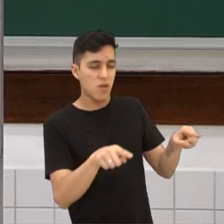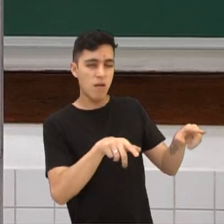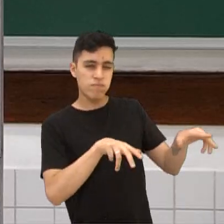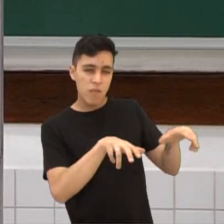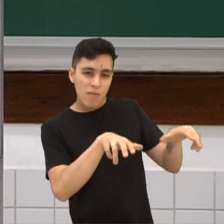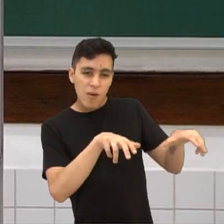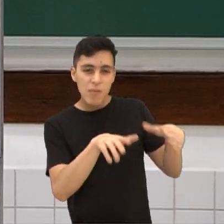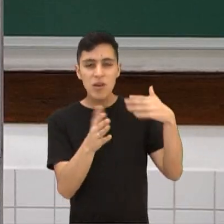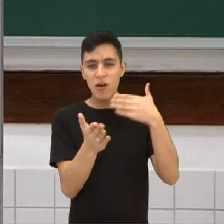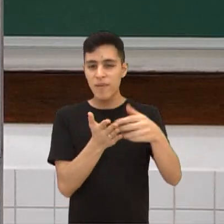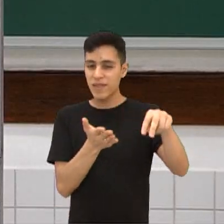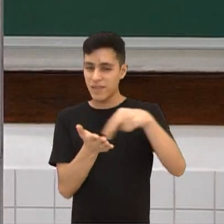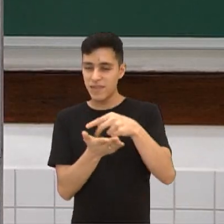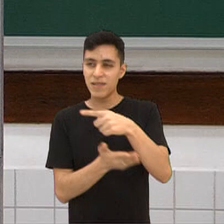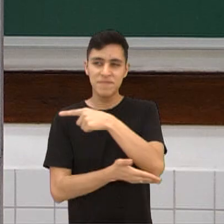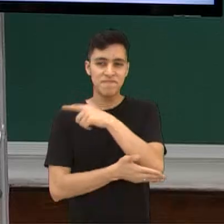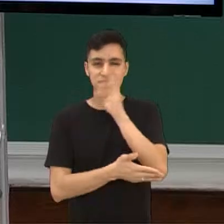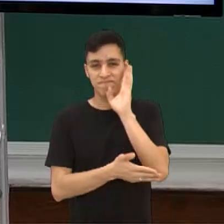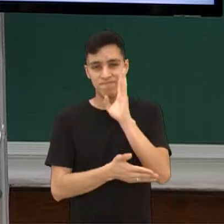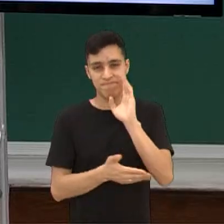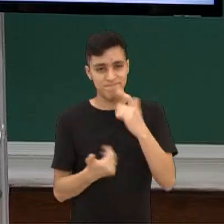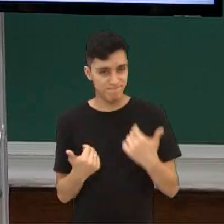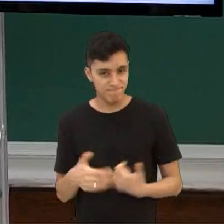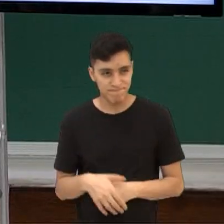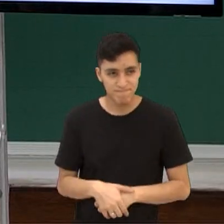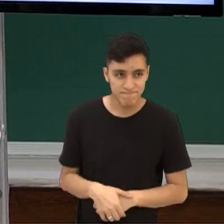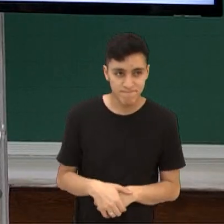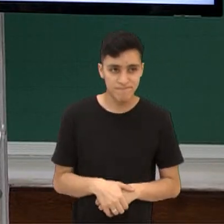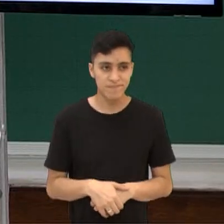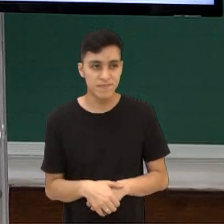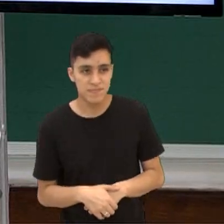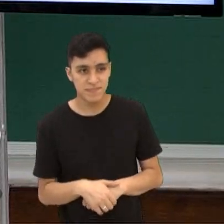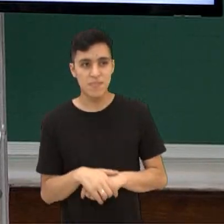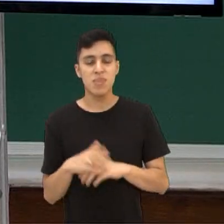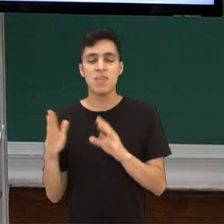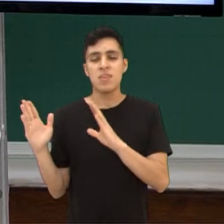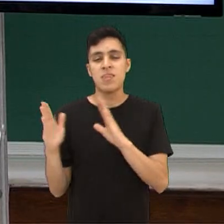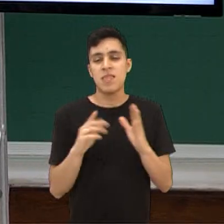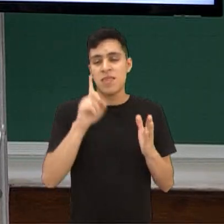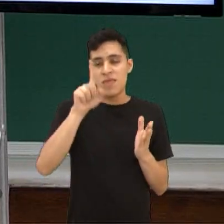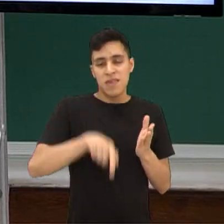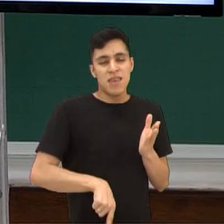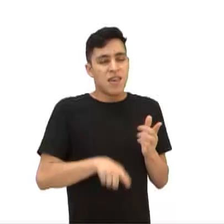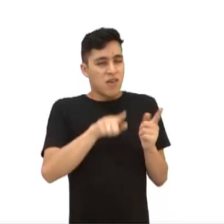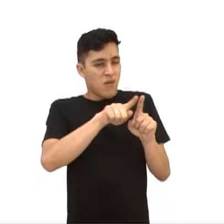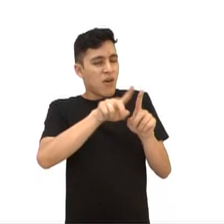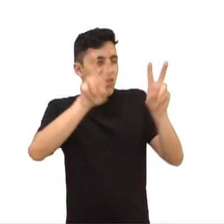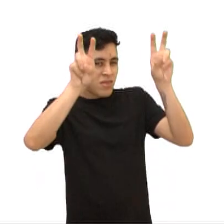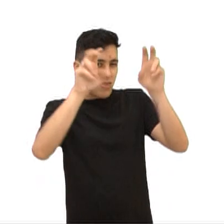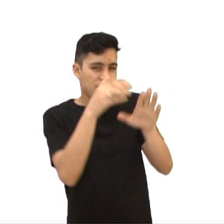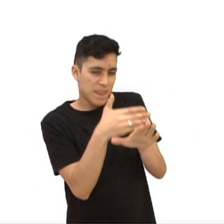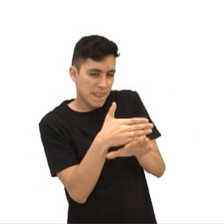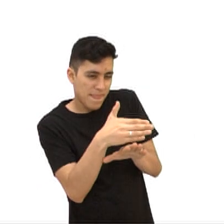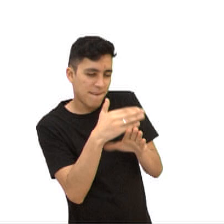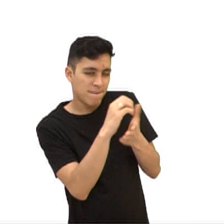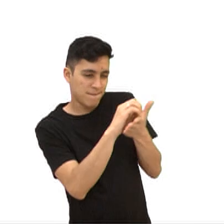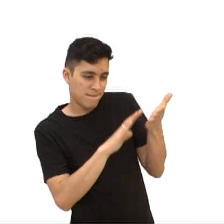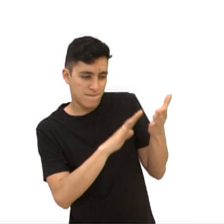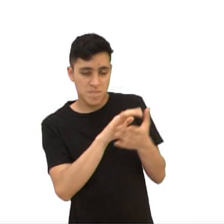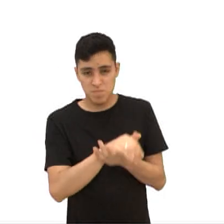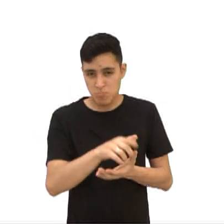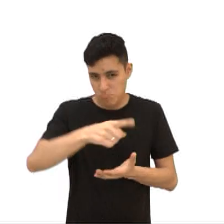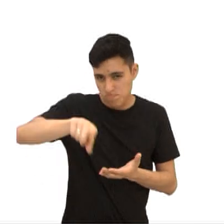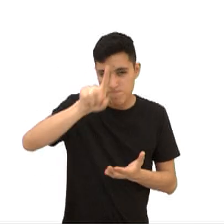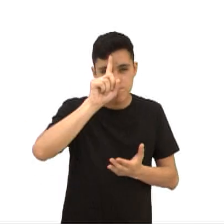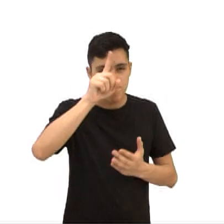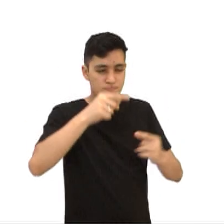e começa a dançar, vale a pena, muito bacana, né? Vamos agora exercitar. Vamos criar uma estrofe. O